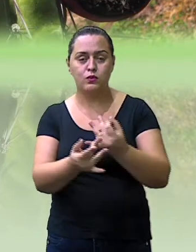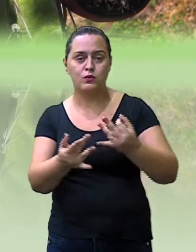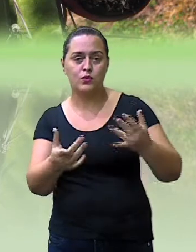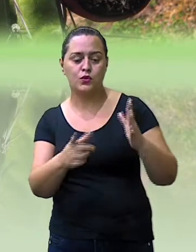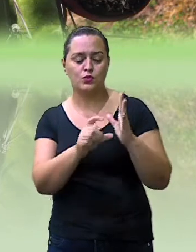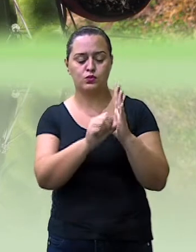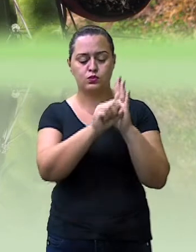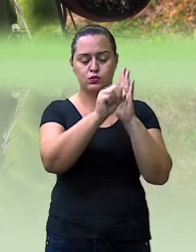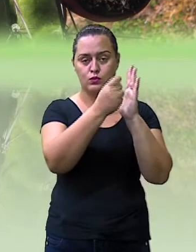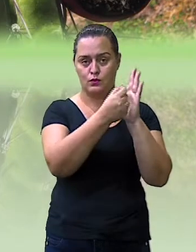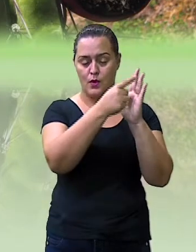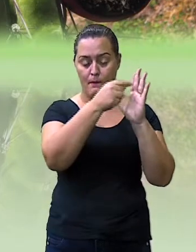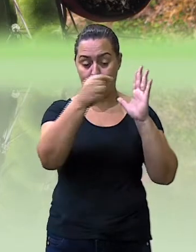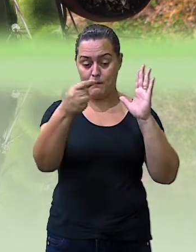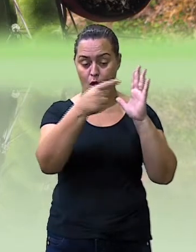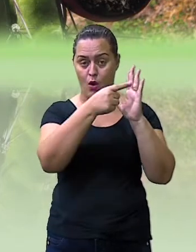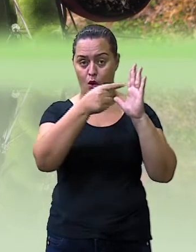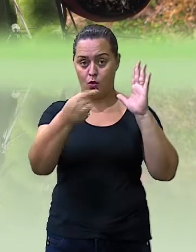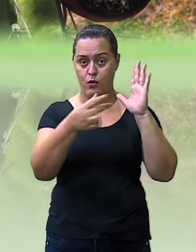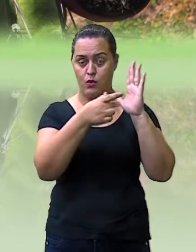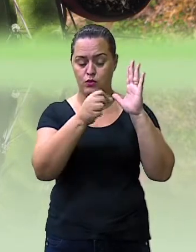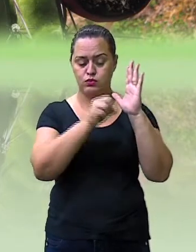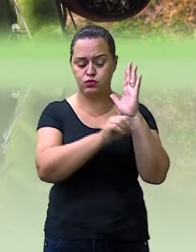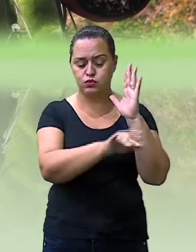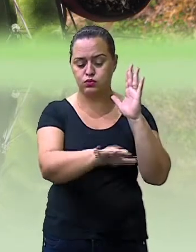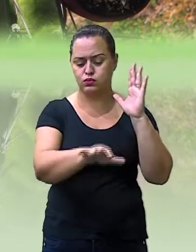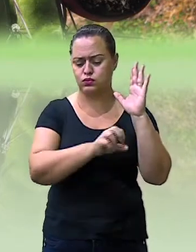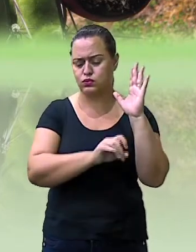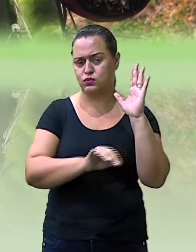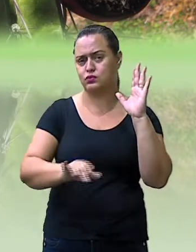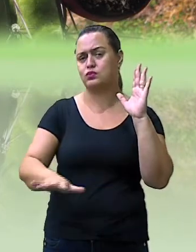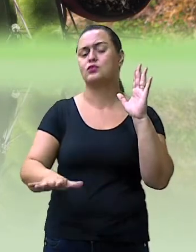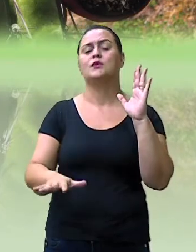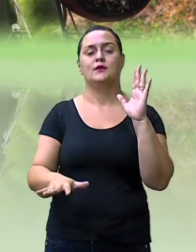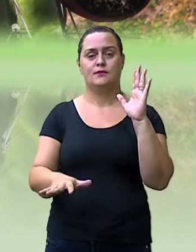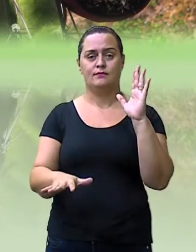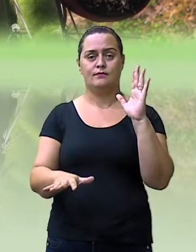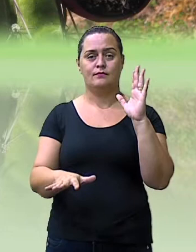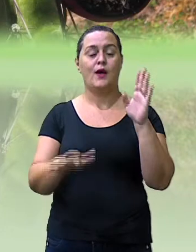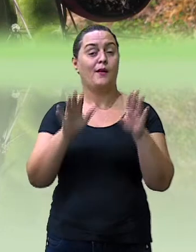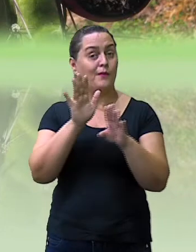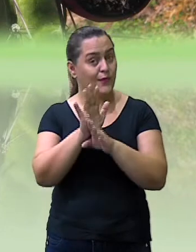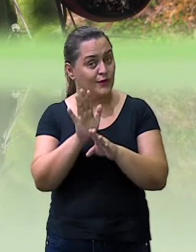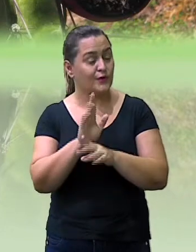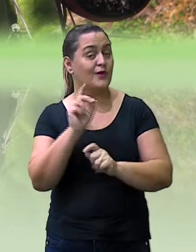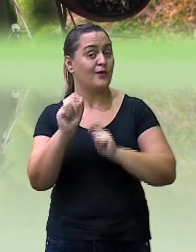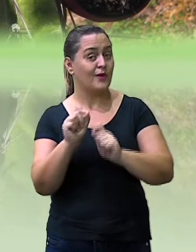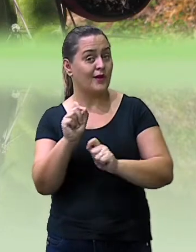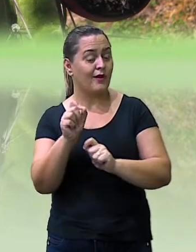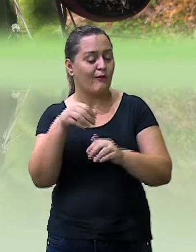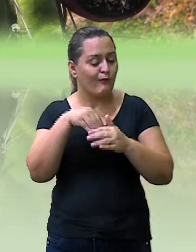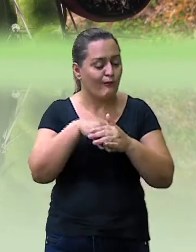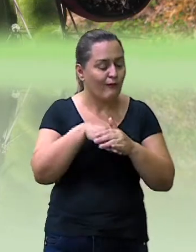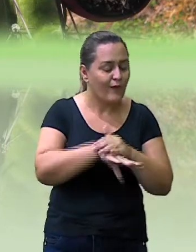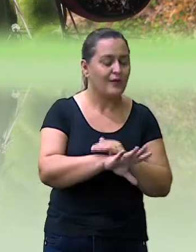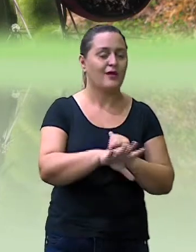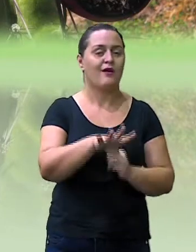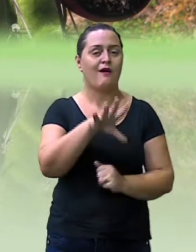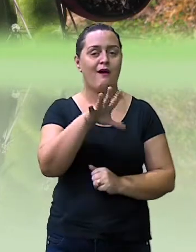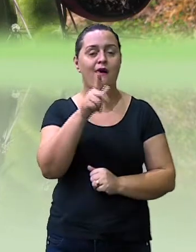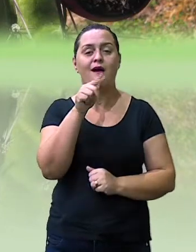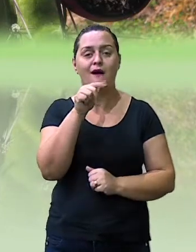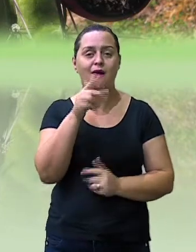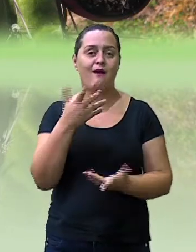a transpiração e evitar a perda de água armazenada no inverno. Devido à ocorrência